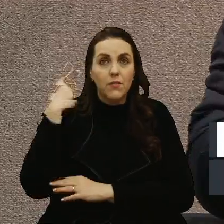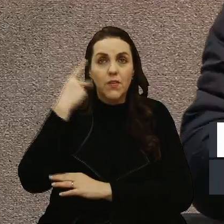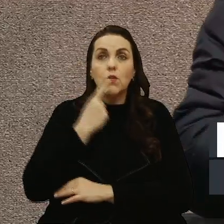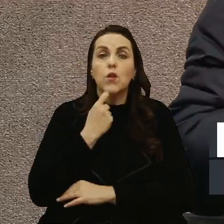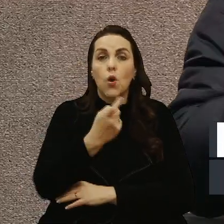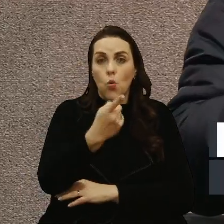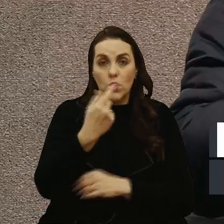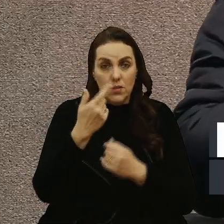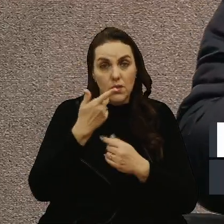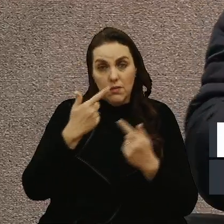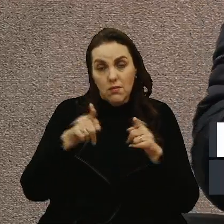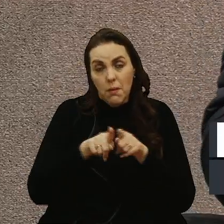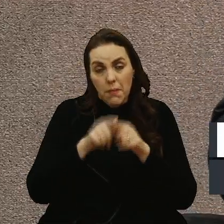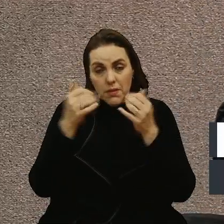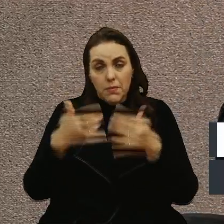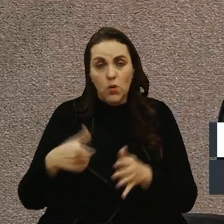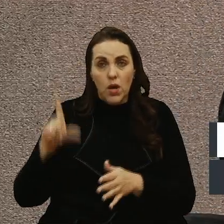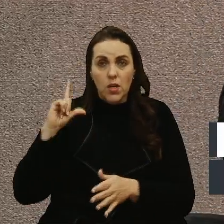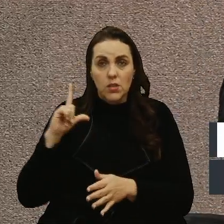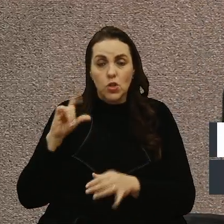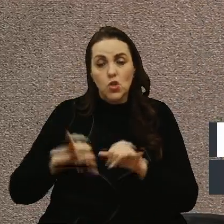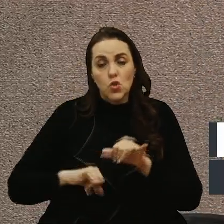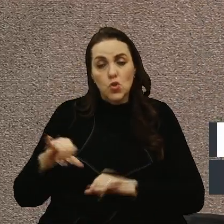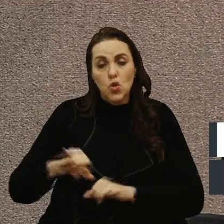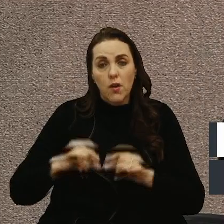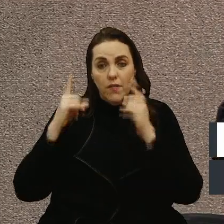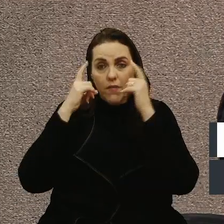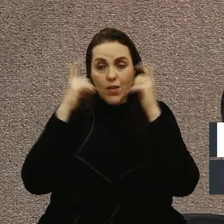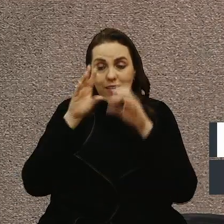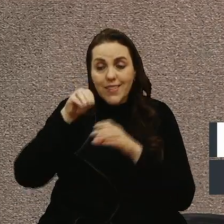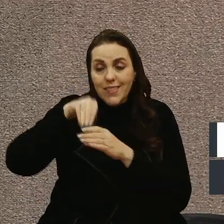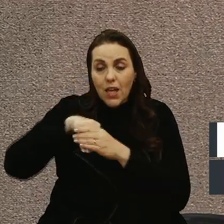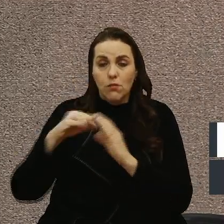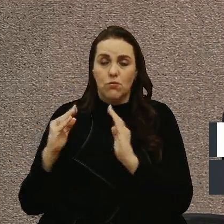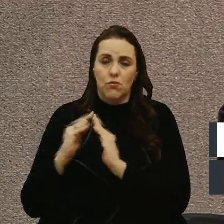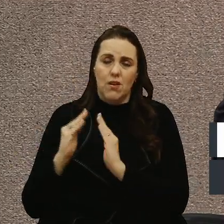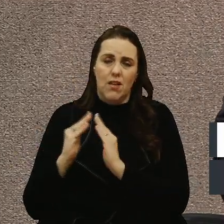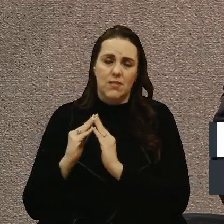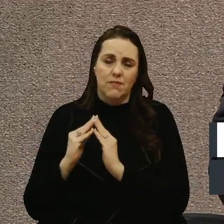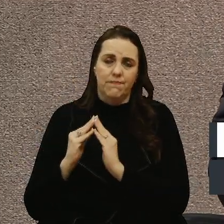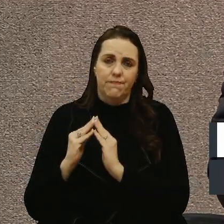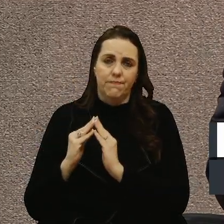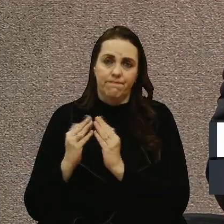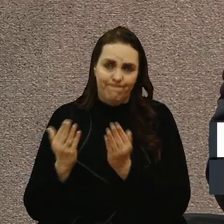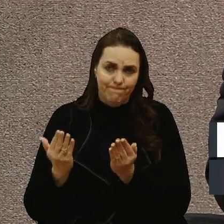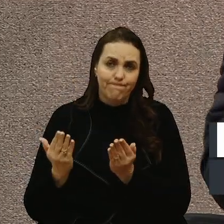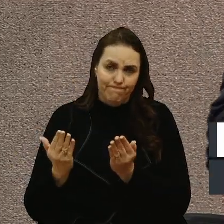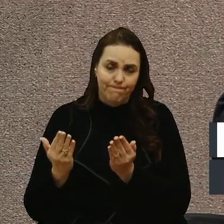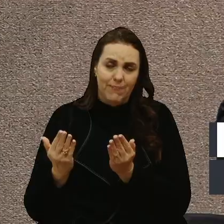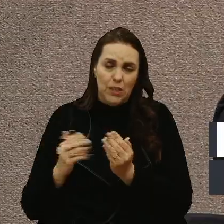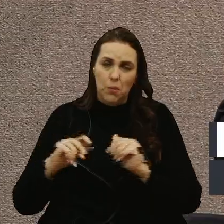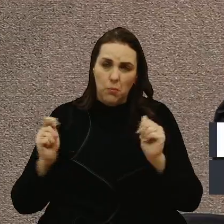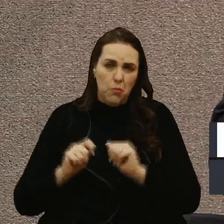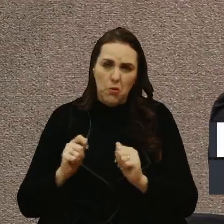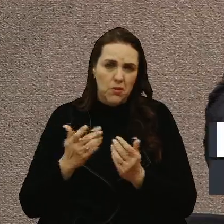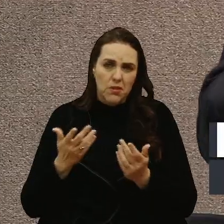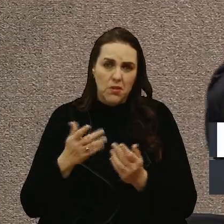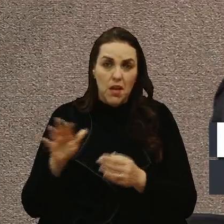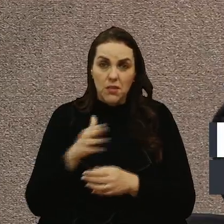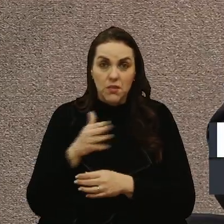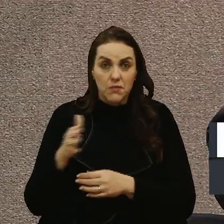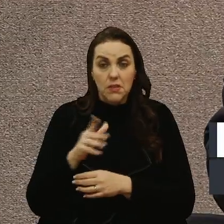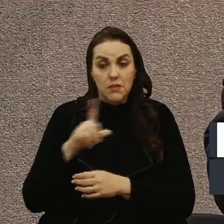mencionou antes, que muitas vezes sofrem a violência na constância do lar, na constância da sua casa. Então, nós podemos, muitas vezes,